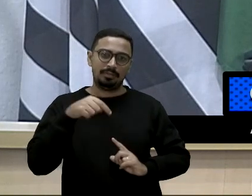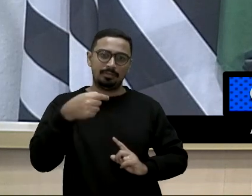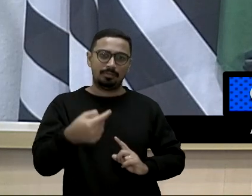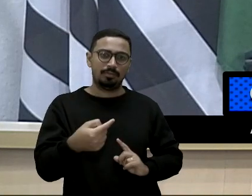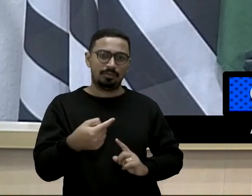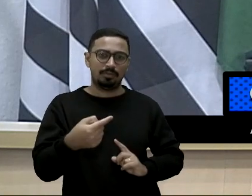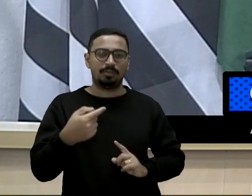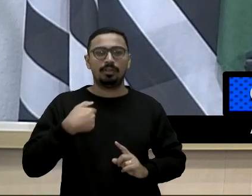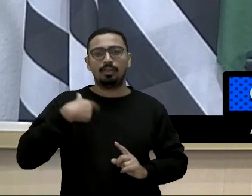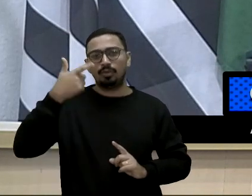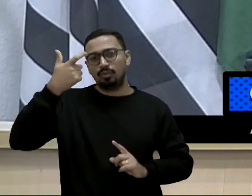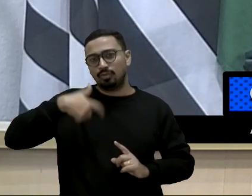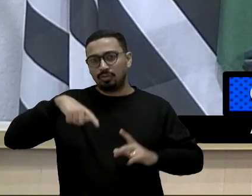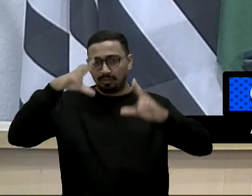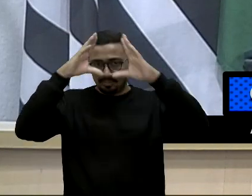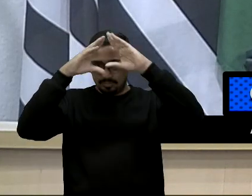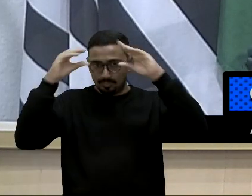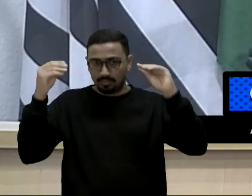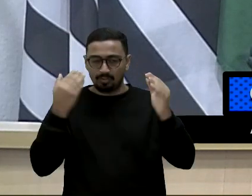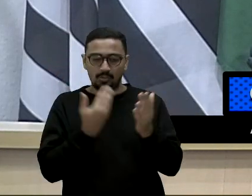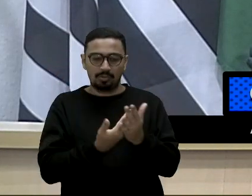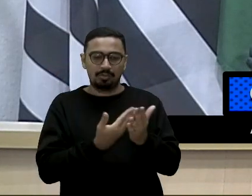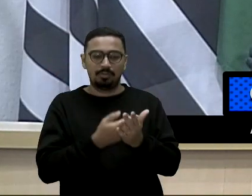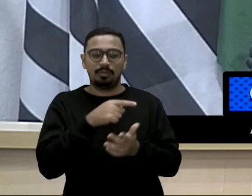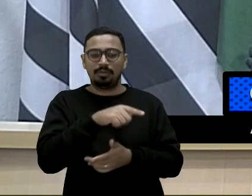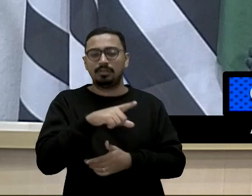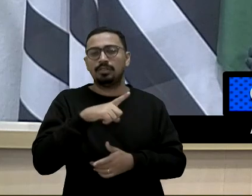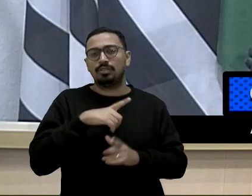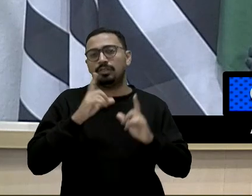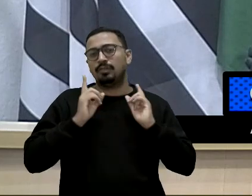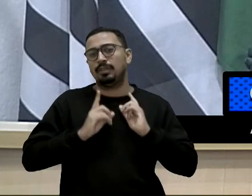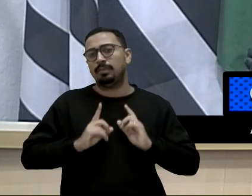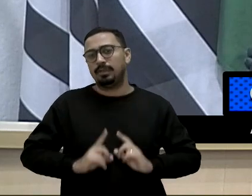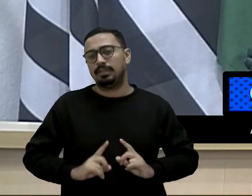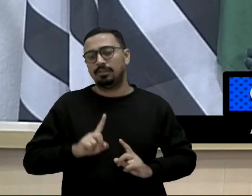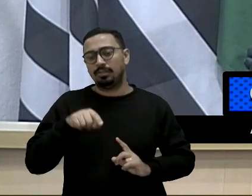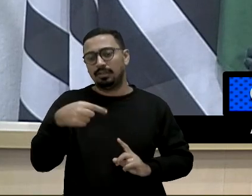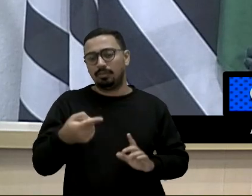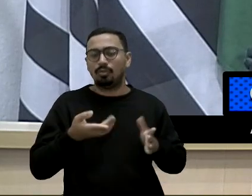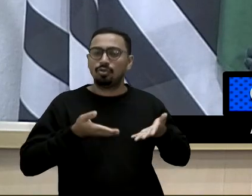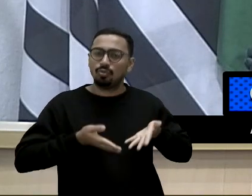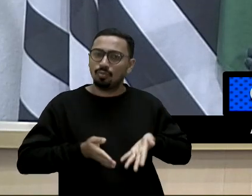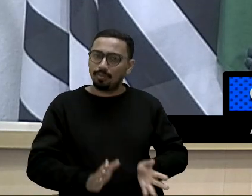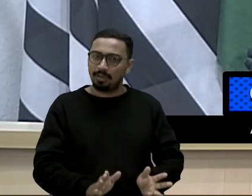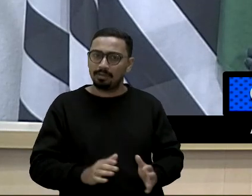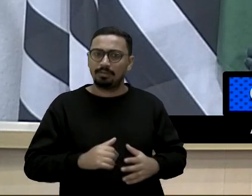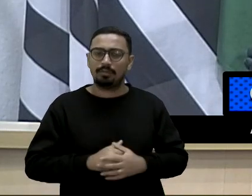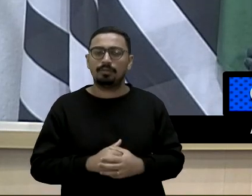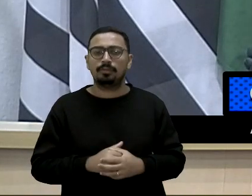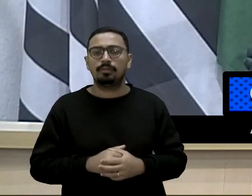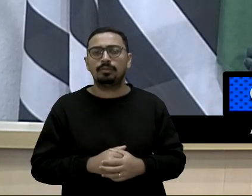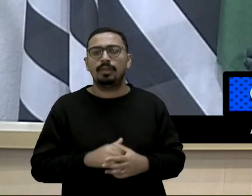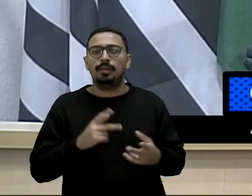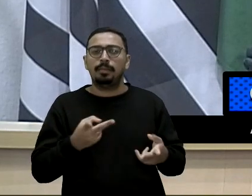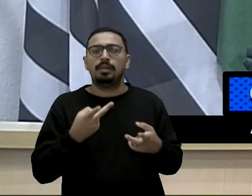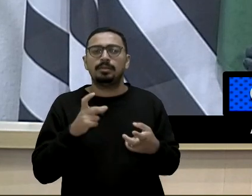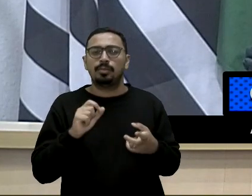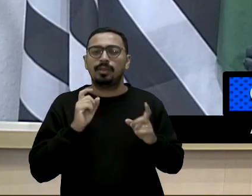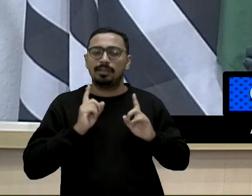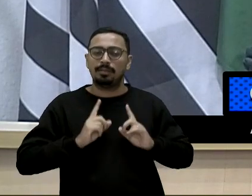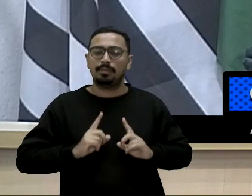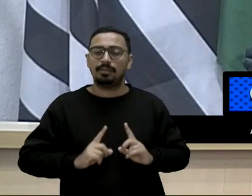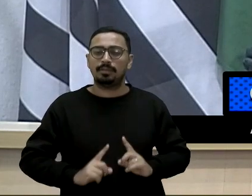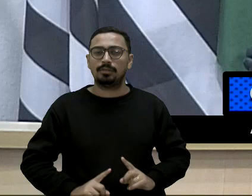sou enfermeira, estudei para isso e tive depressão pós-parto. Essa depressão, depois eu fui descobrir que era uma